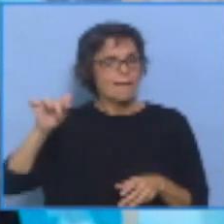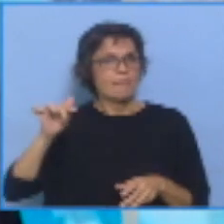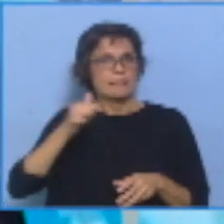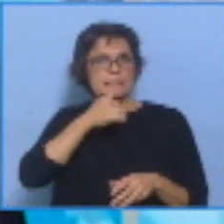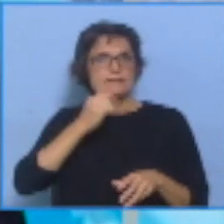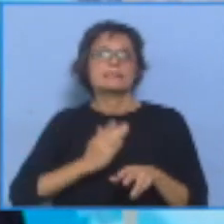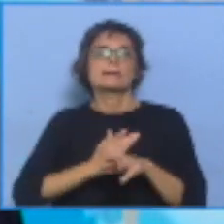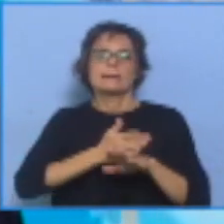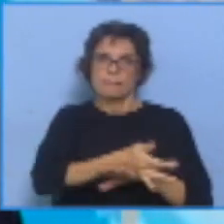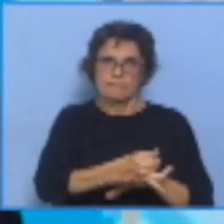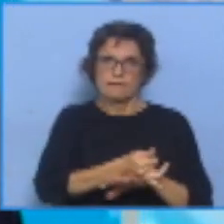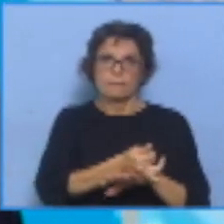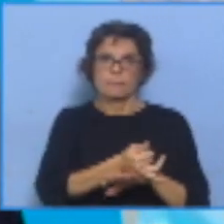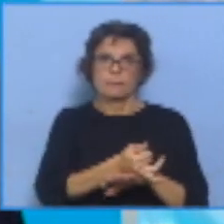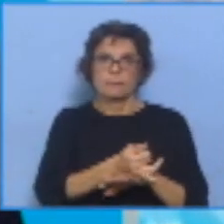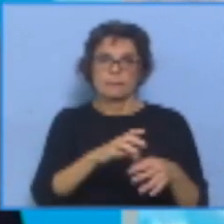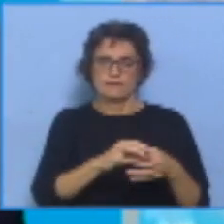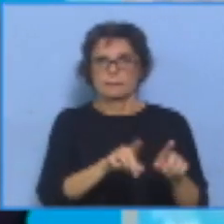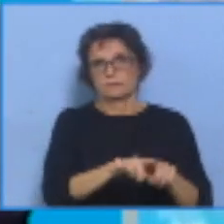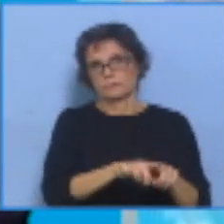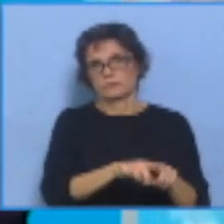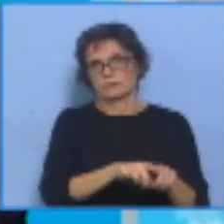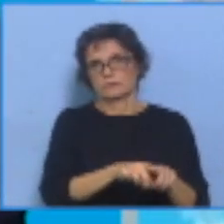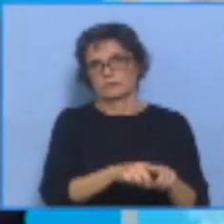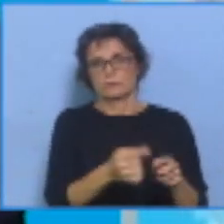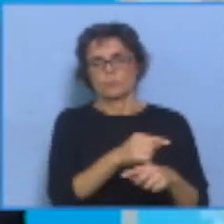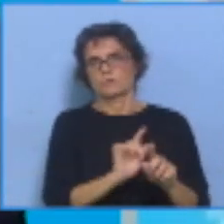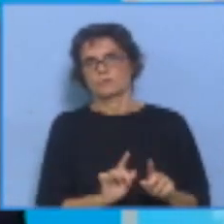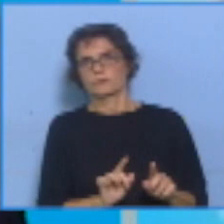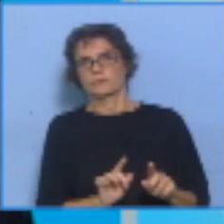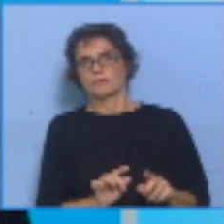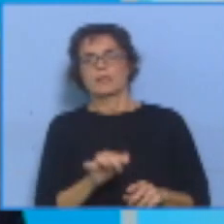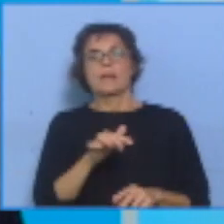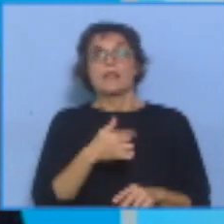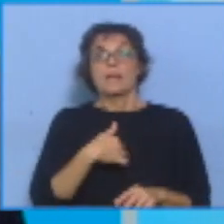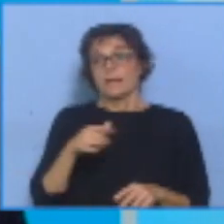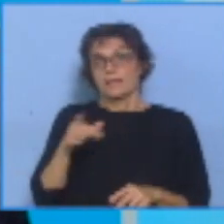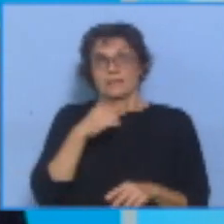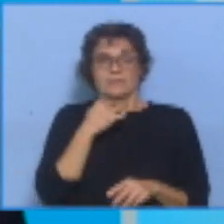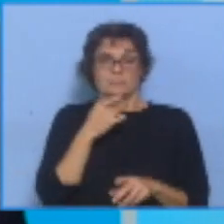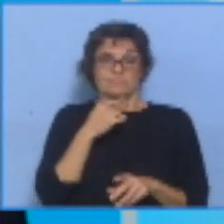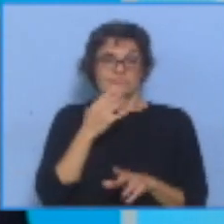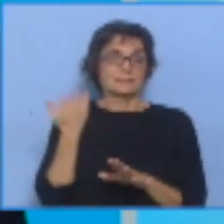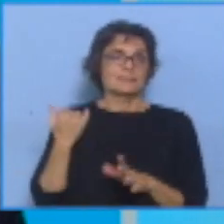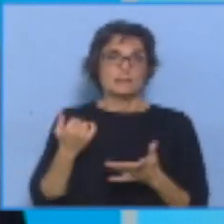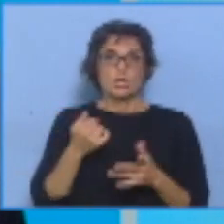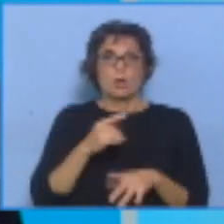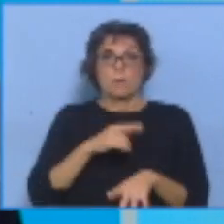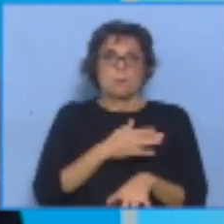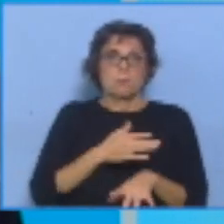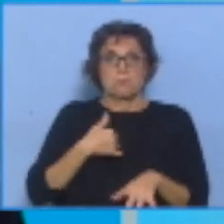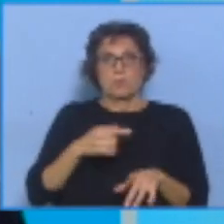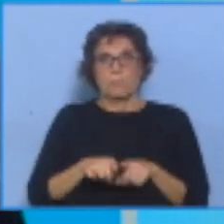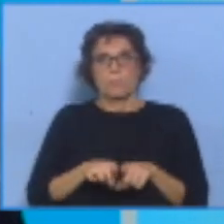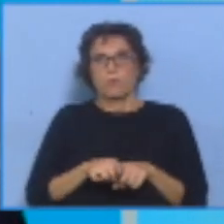política. Ela explica que nas suas origens familiares, ela diz, no meu tempo, na minha família não se falava muito de